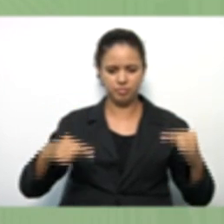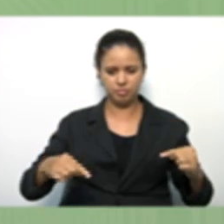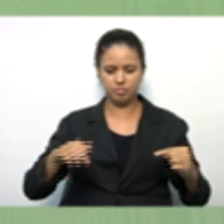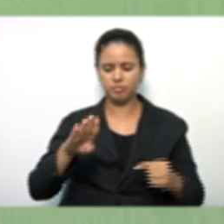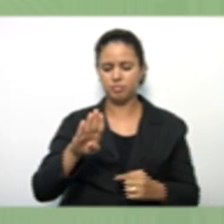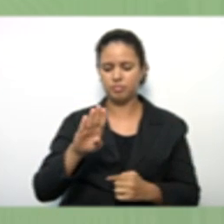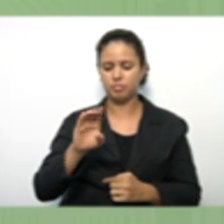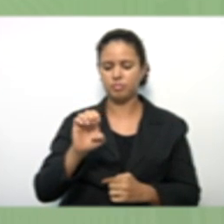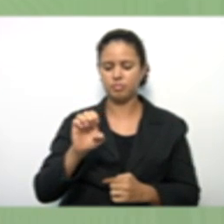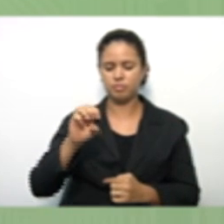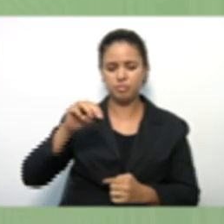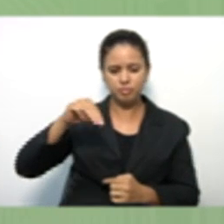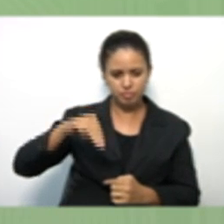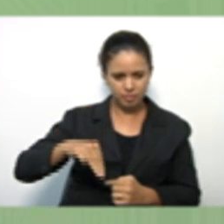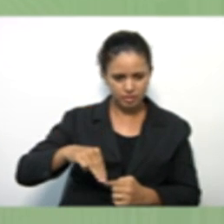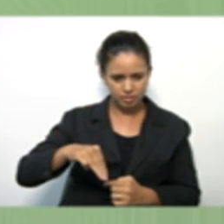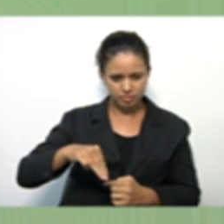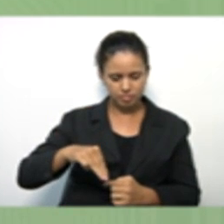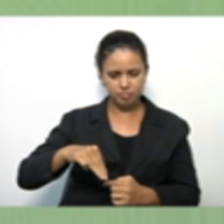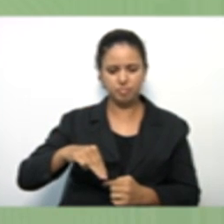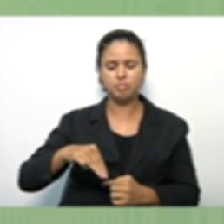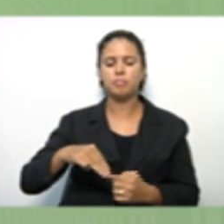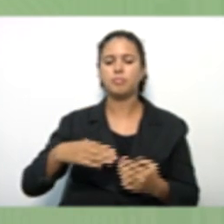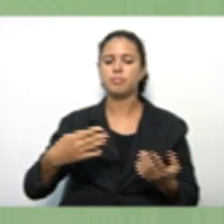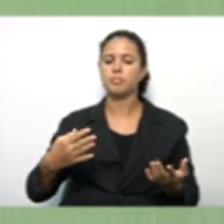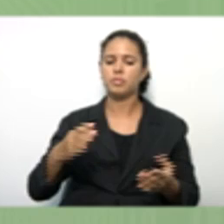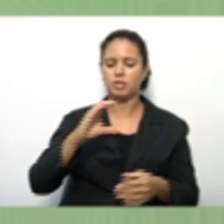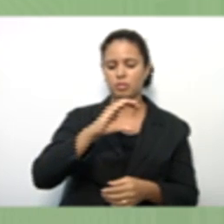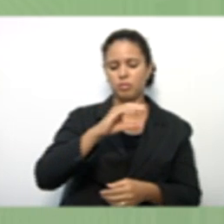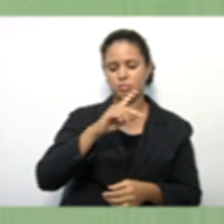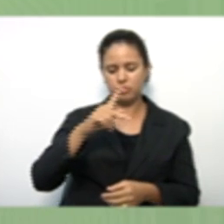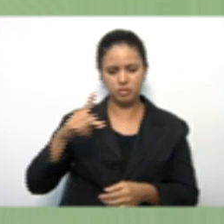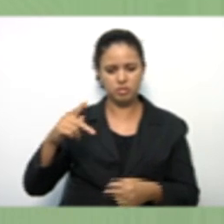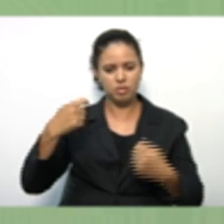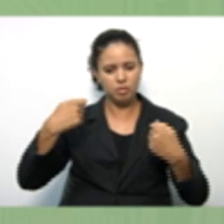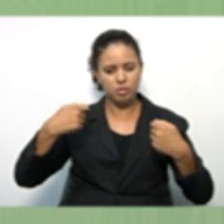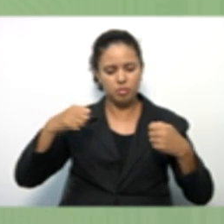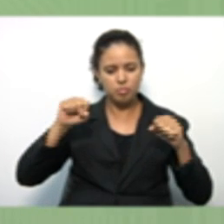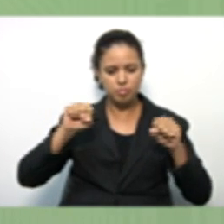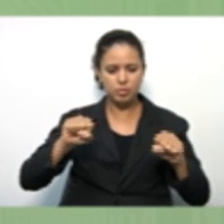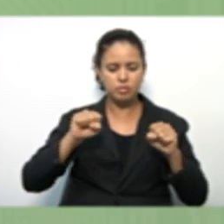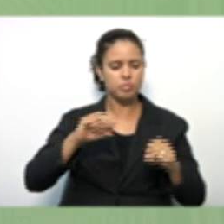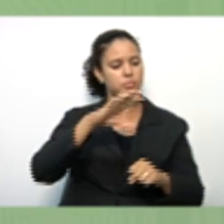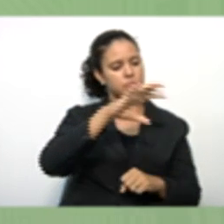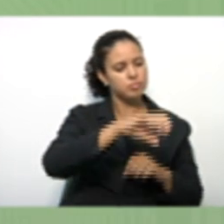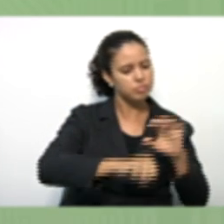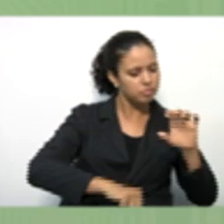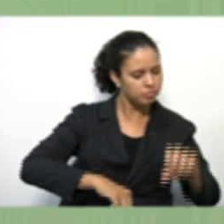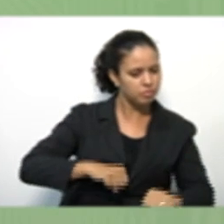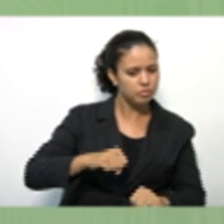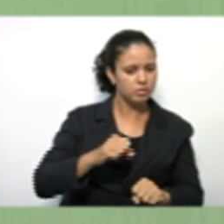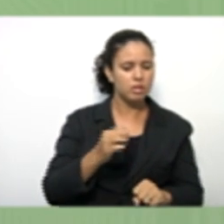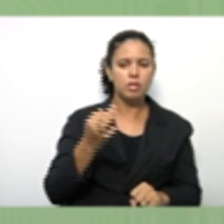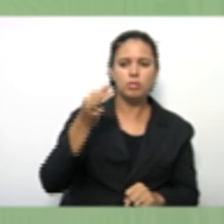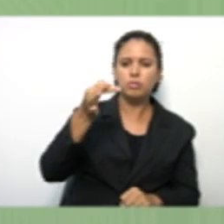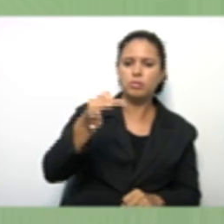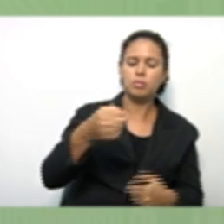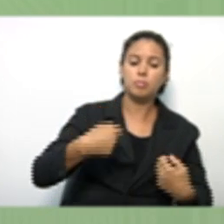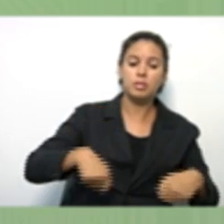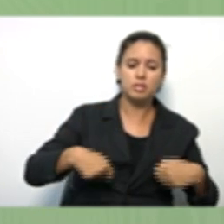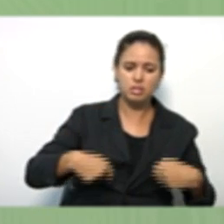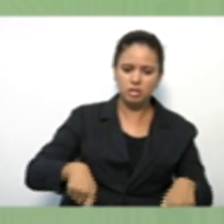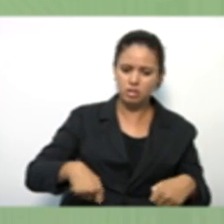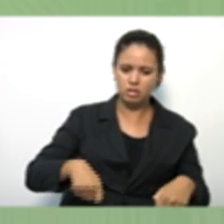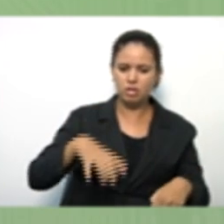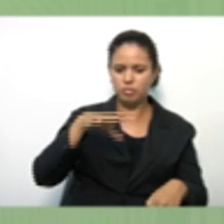É Isso. aquele que ela pode utilizar em momentos que necessitem de forma mais rápida, né, do que os empréstimos ou